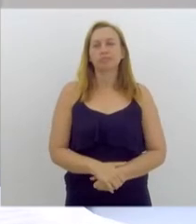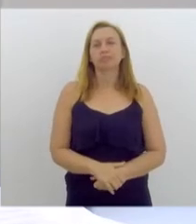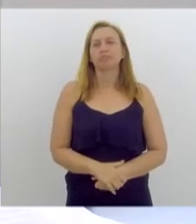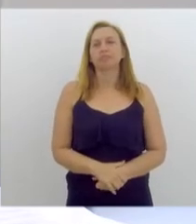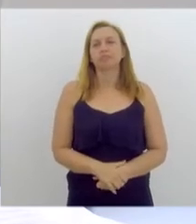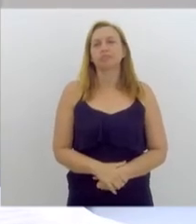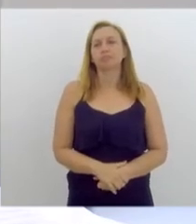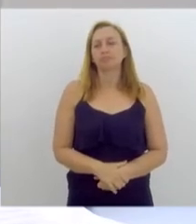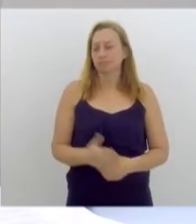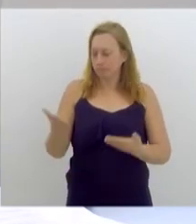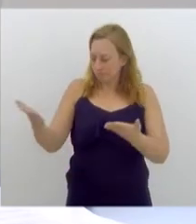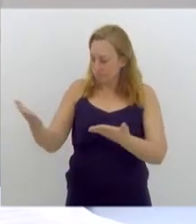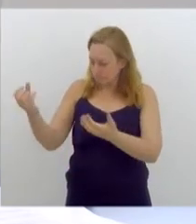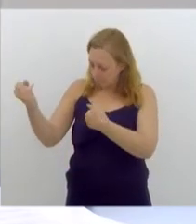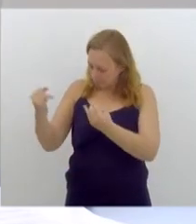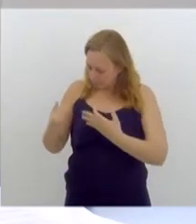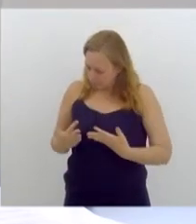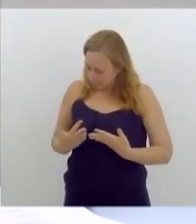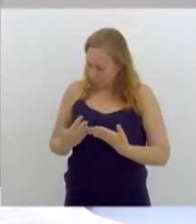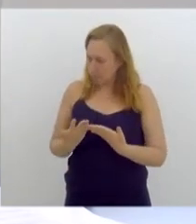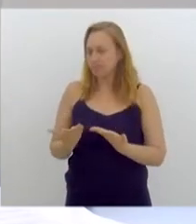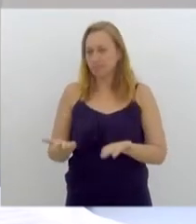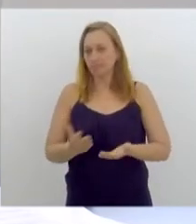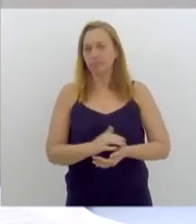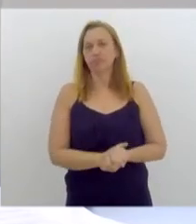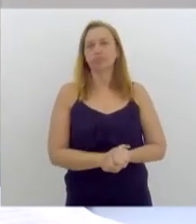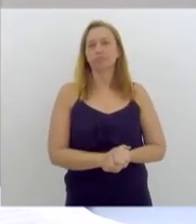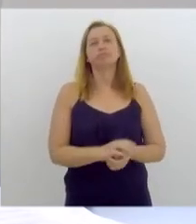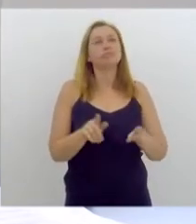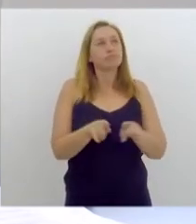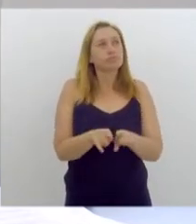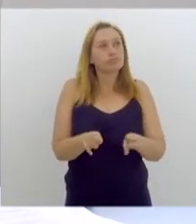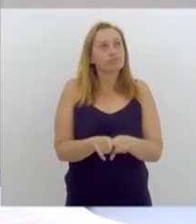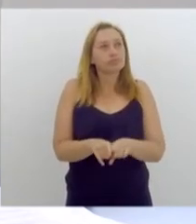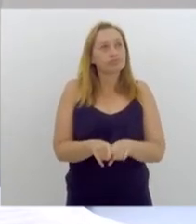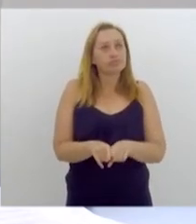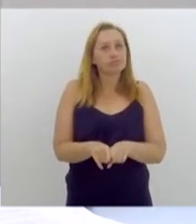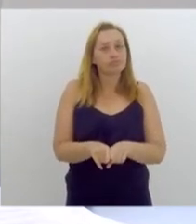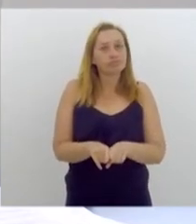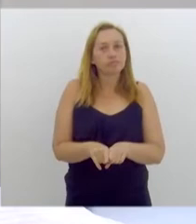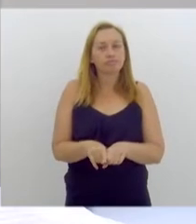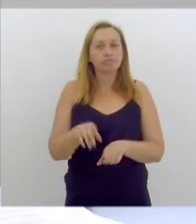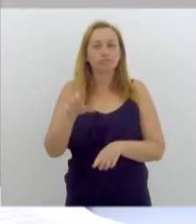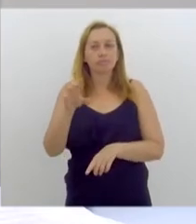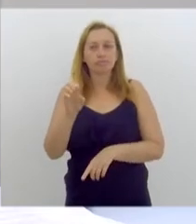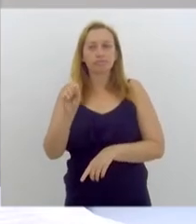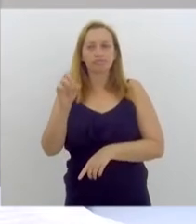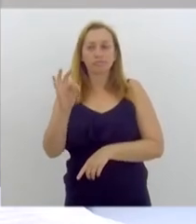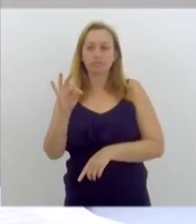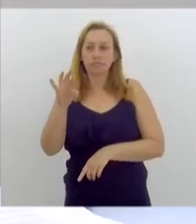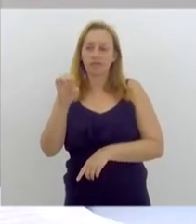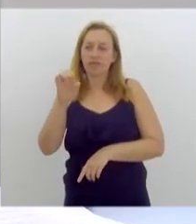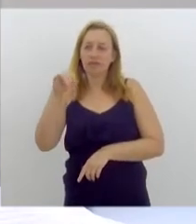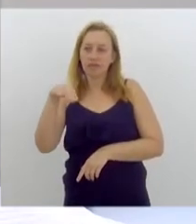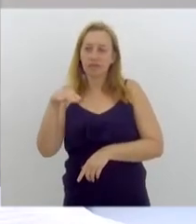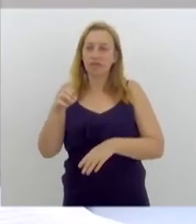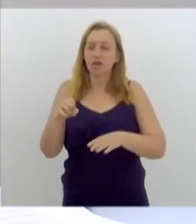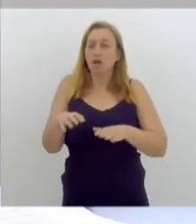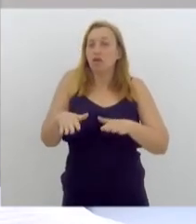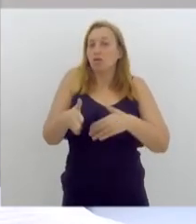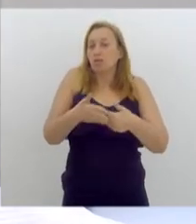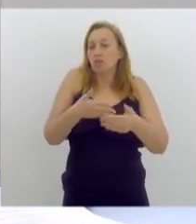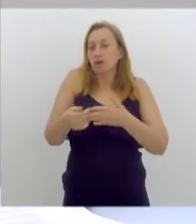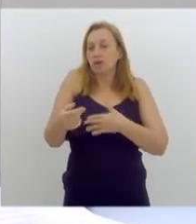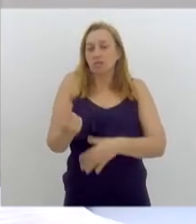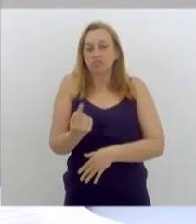por favor também estou perguntando ao Senhor Mas estou perguntando também para nossa Stefania ou qualquer um aqui que